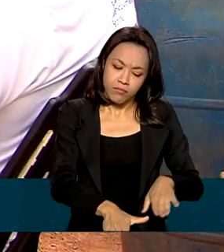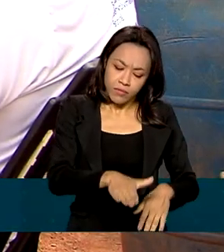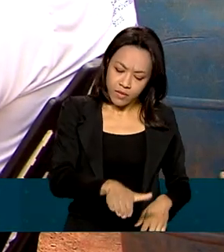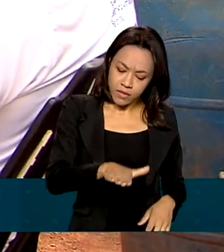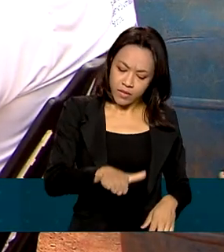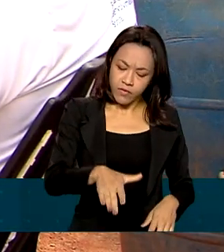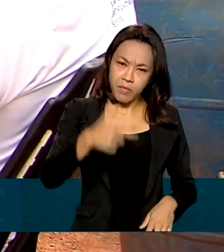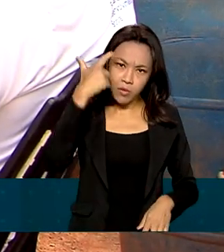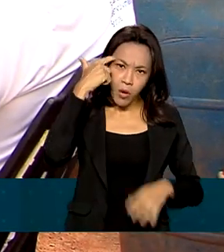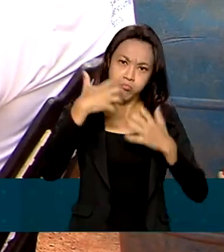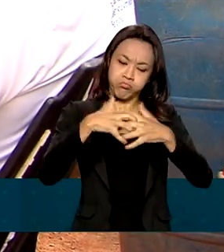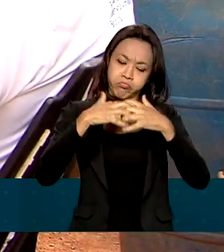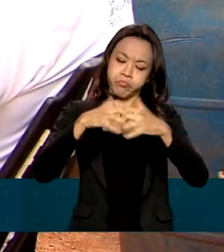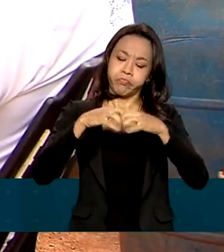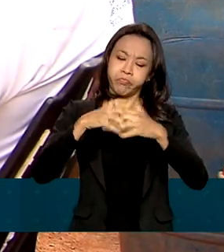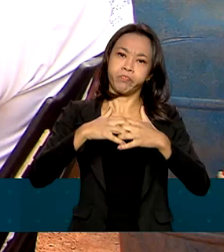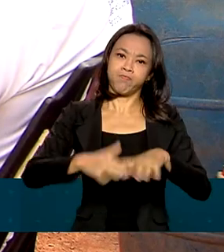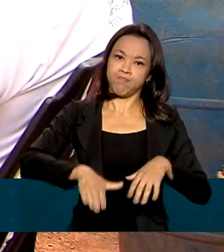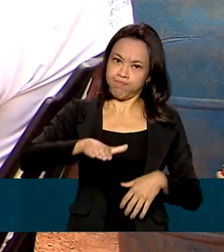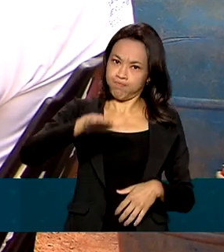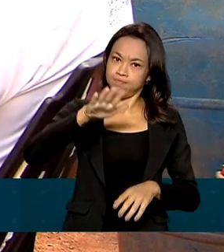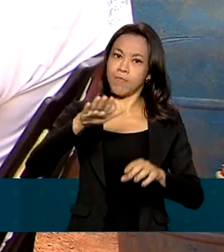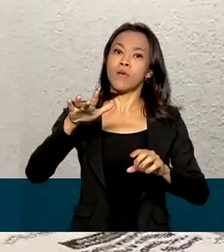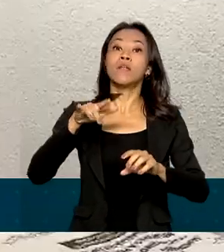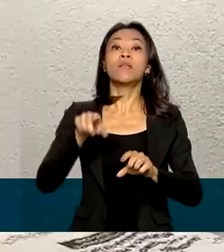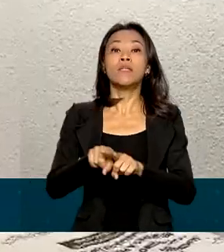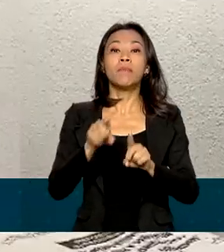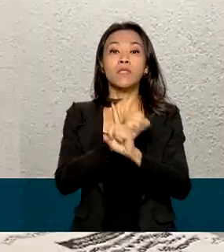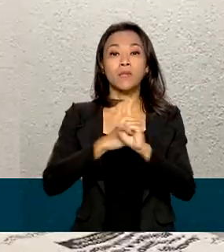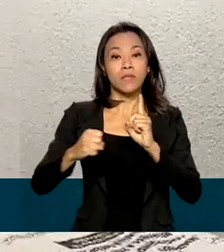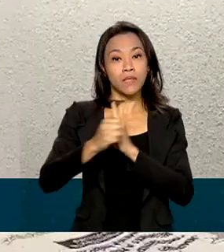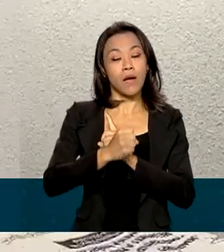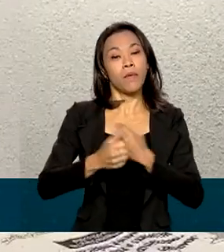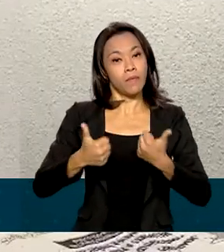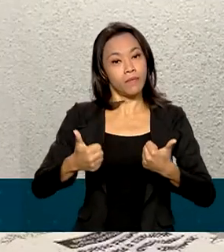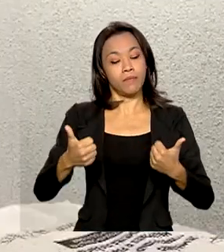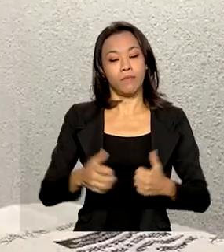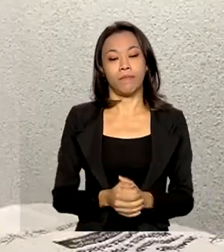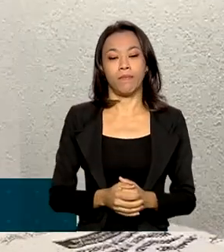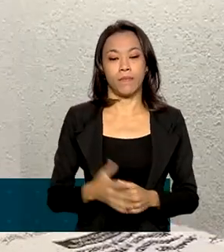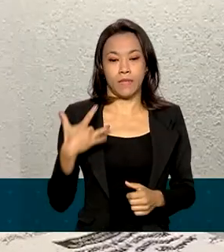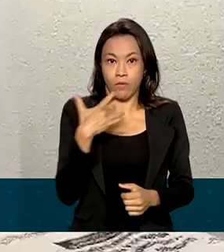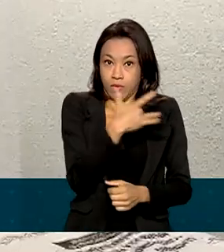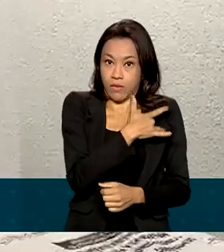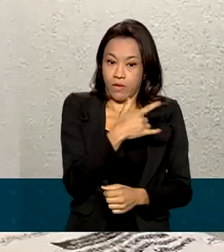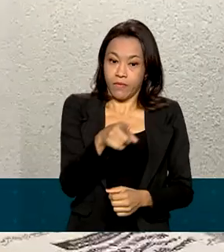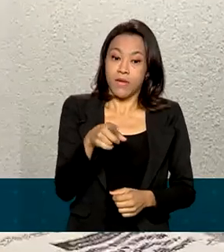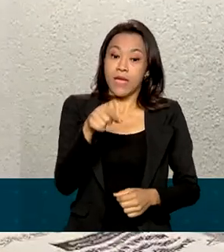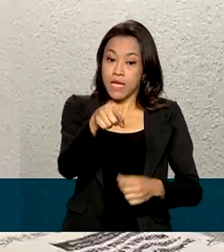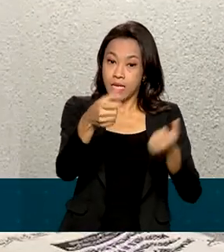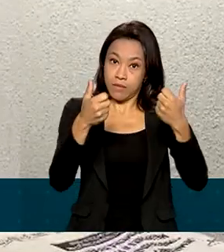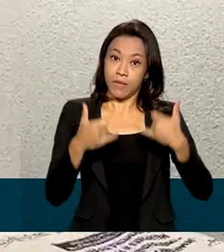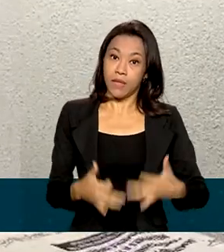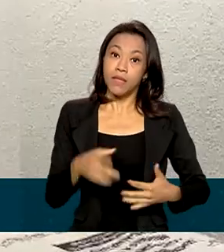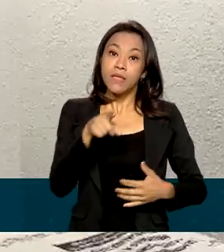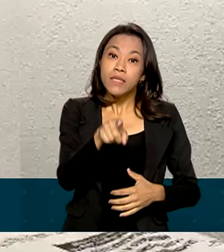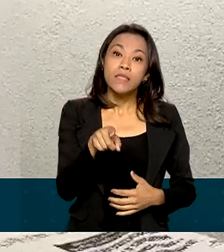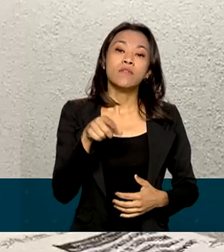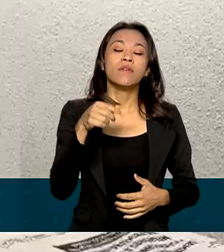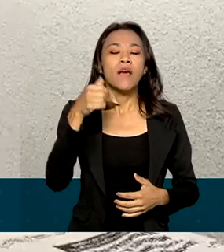crescimento físico e social mas tranquilo e saudável isso vai evitar gravidez precoce